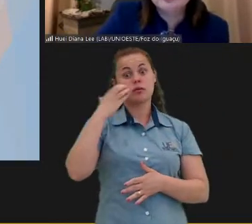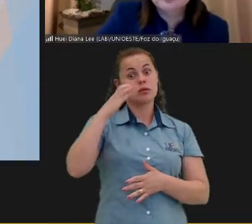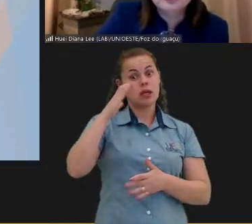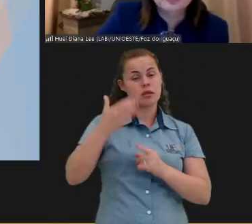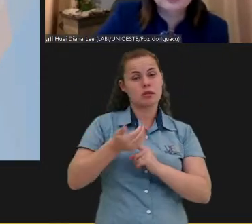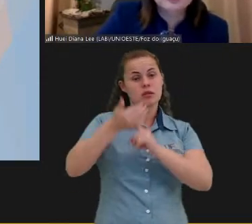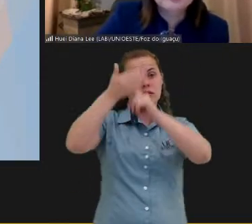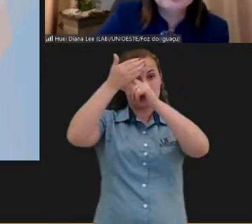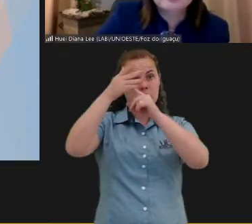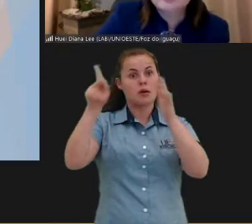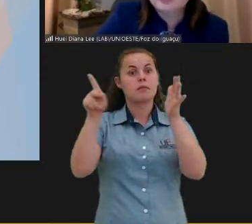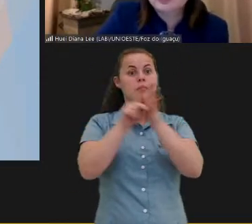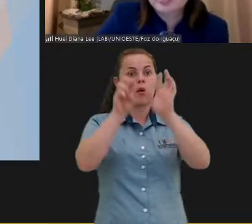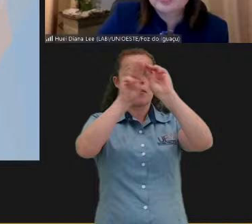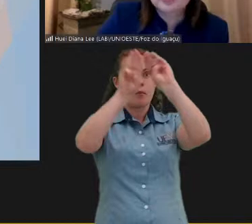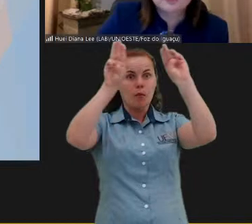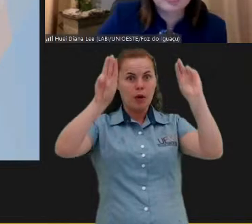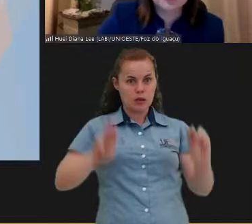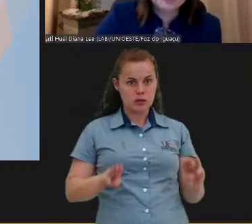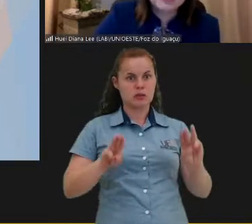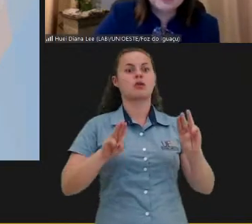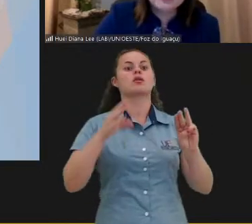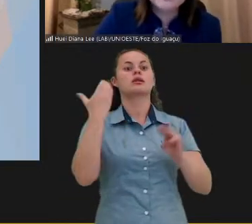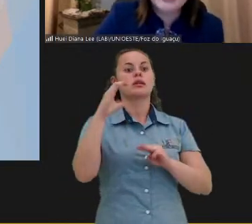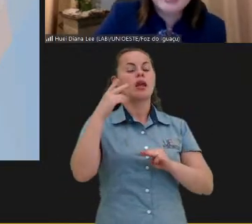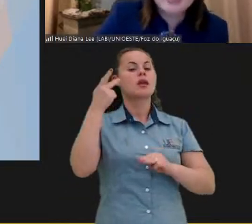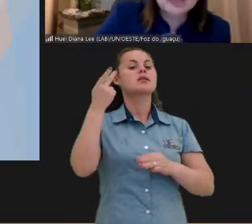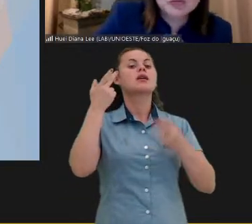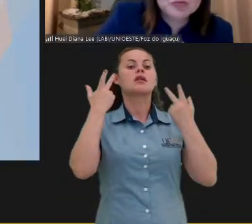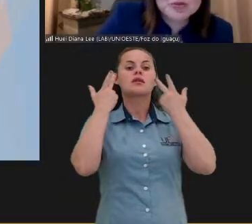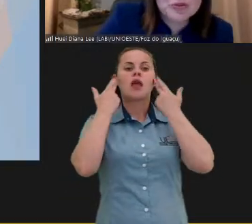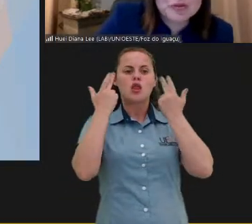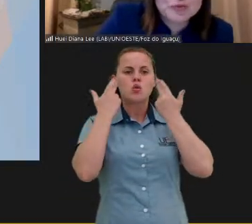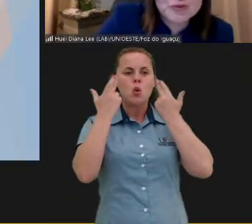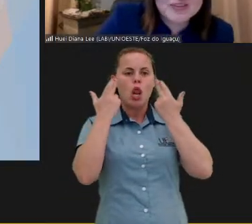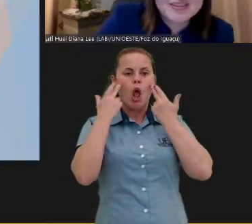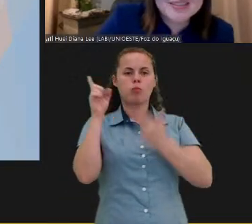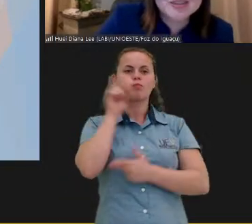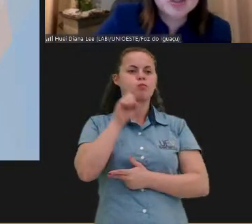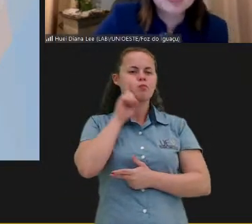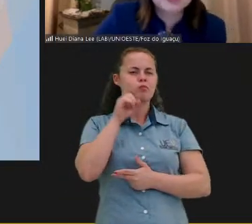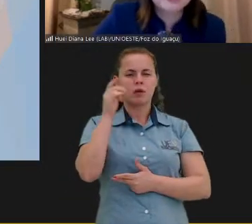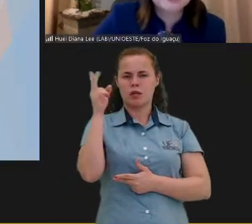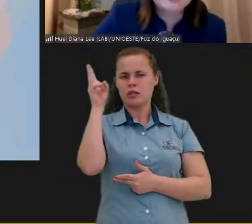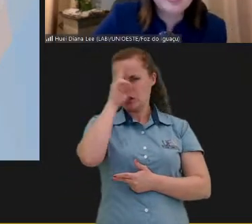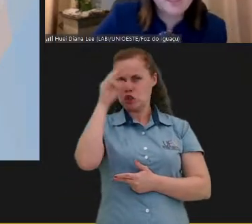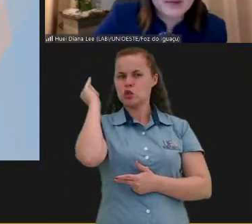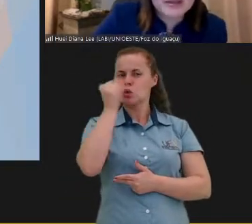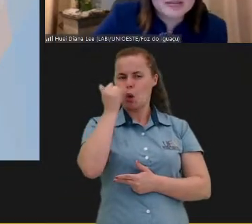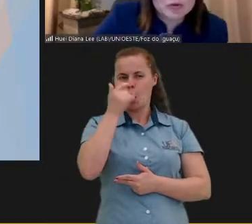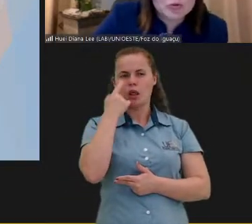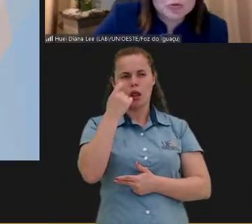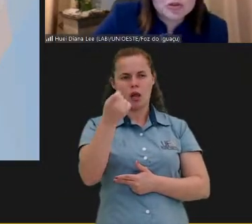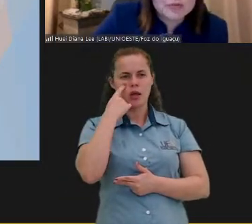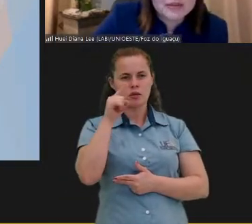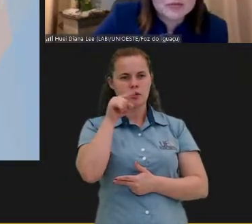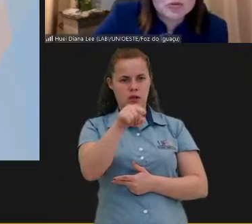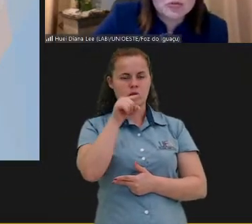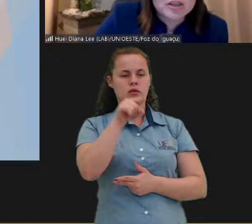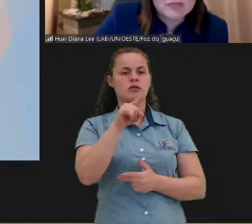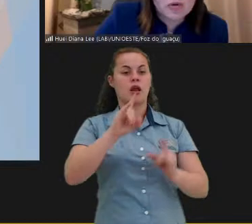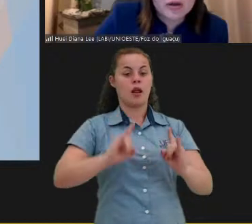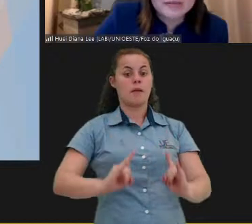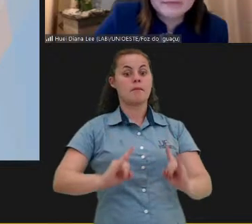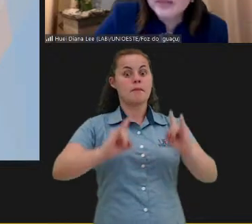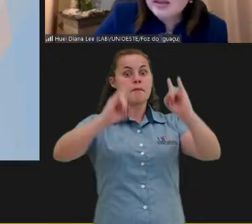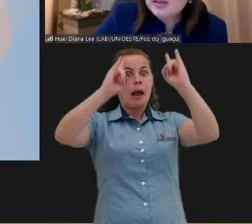tecnologia do Museu de Ciências Naturais dos Estados Unidos. Ele contou uma história muito interessante, porque aqui é o apartamento, conjunto de apartamentos